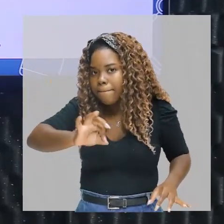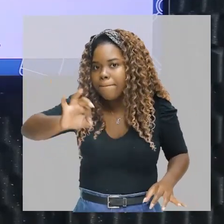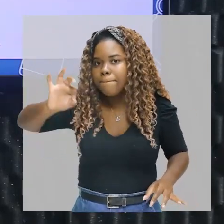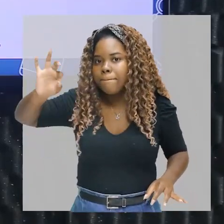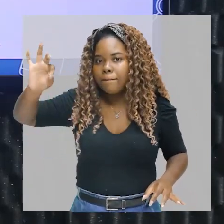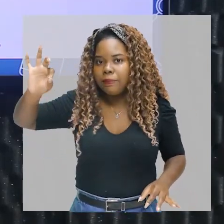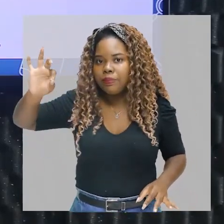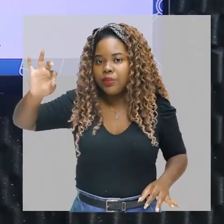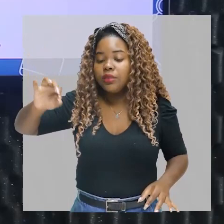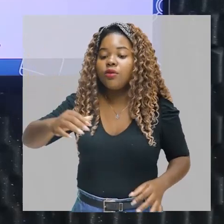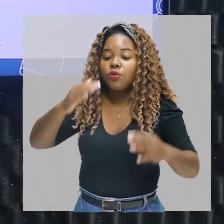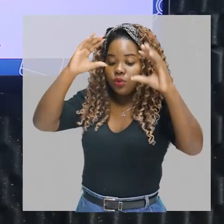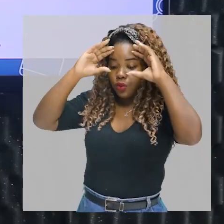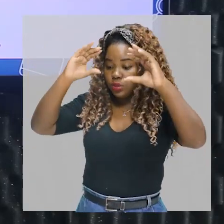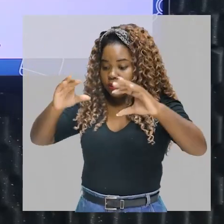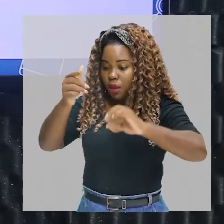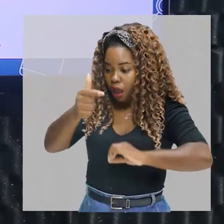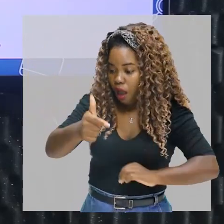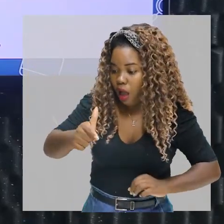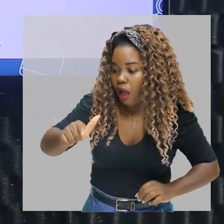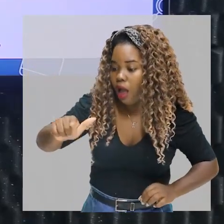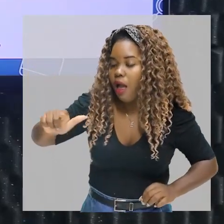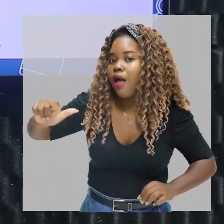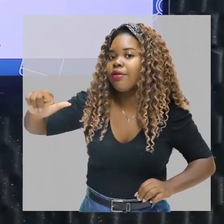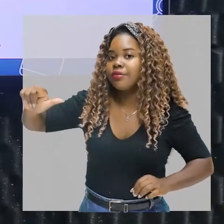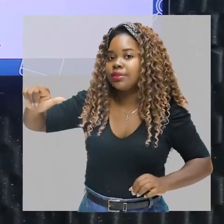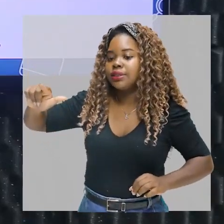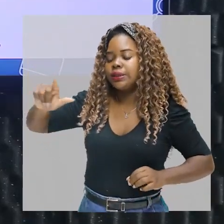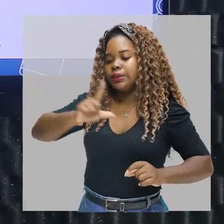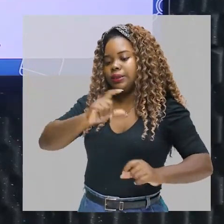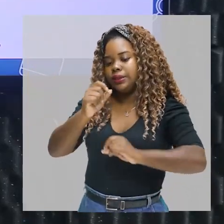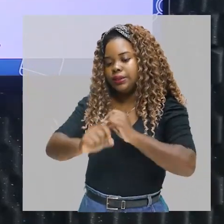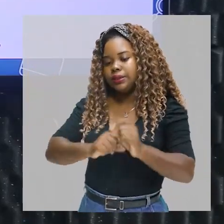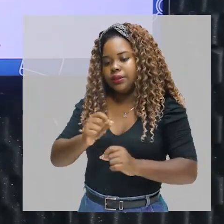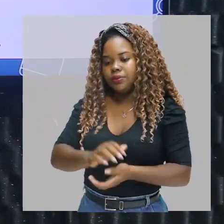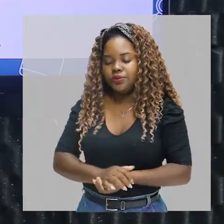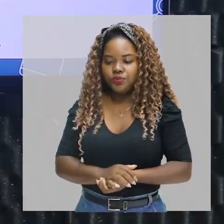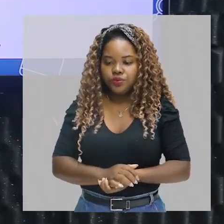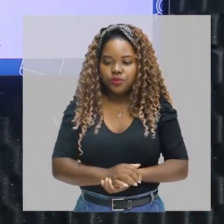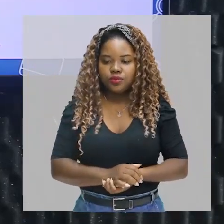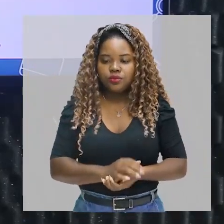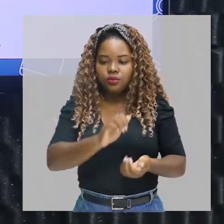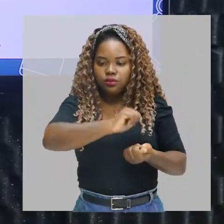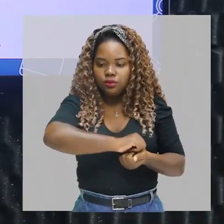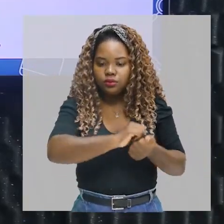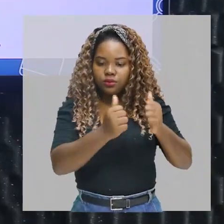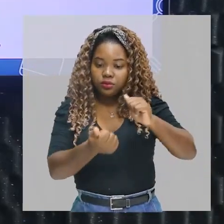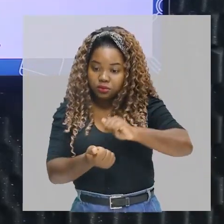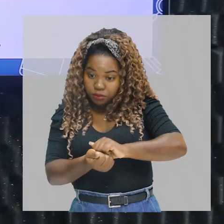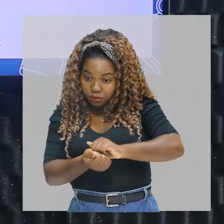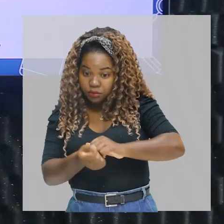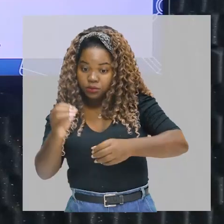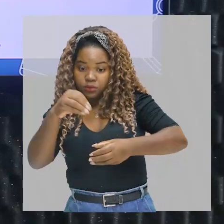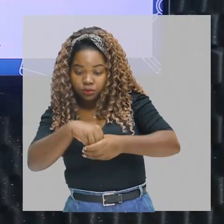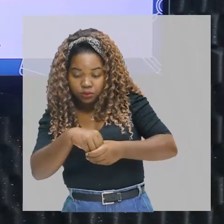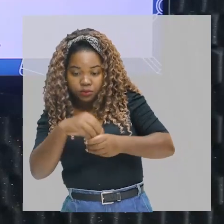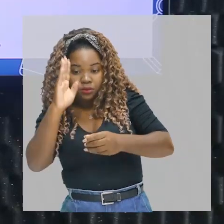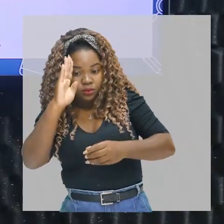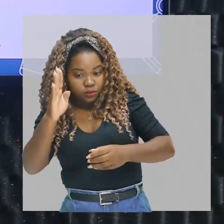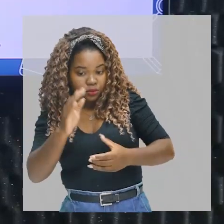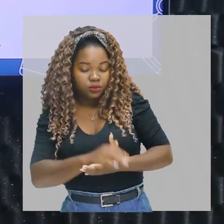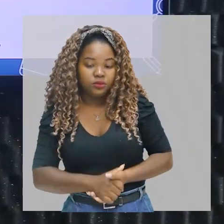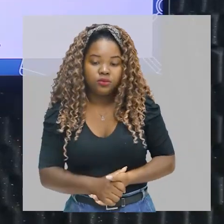essa continuidade, eu vou sofrer com o princípio vou sofrer as adaptações que estão dentro do princípio